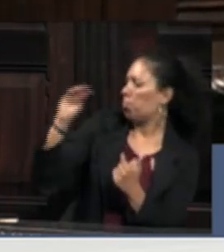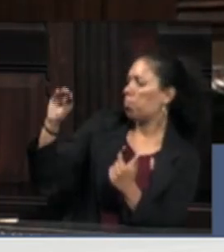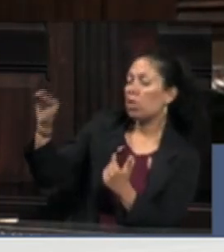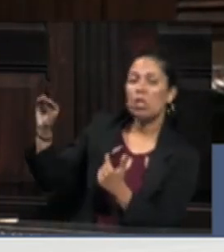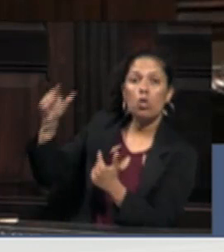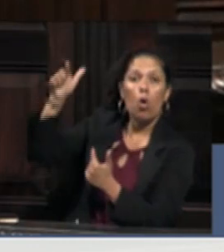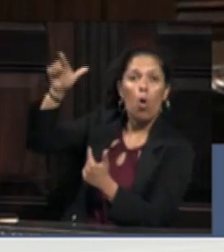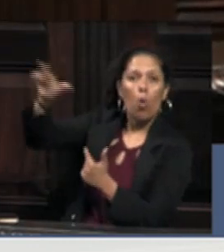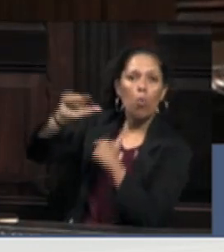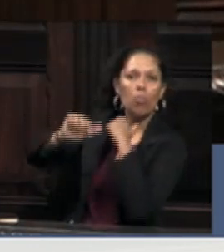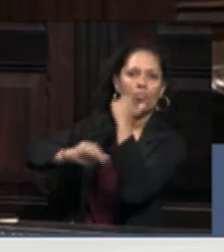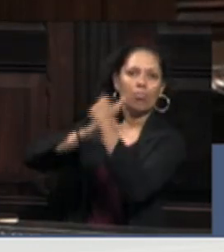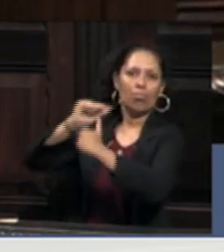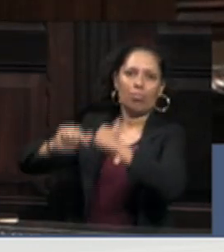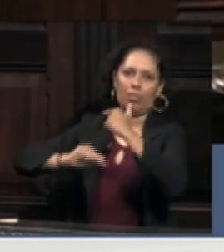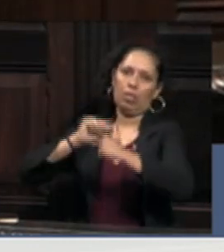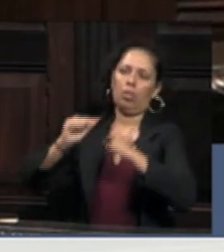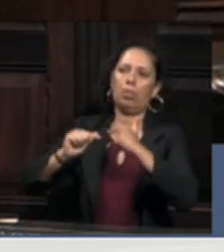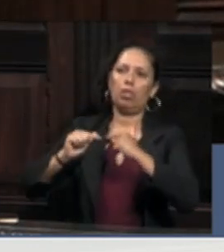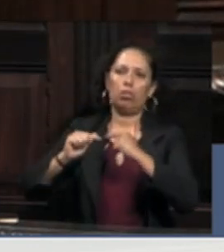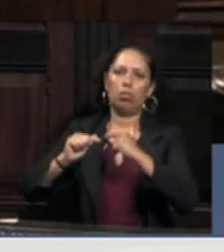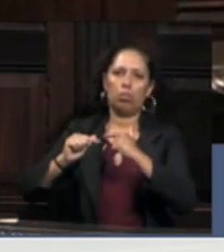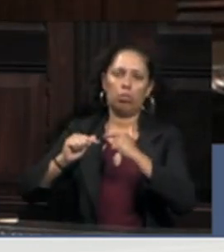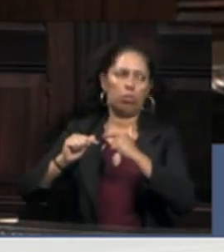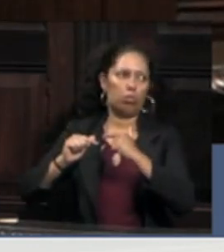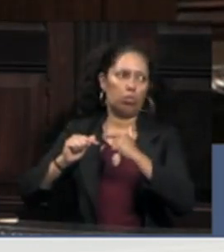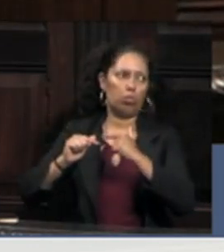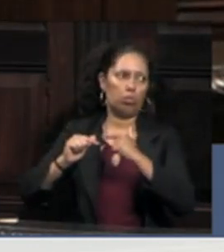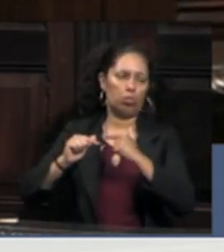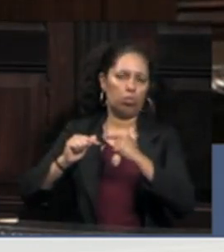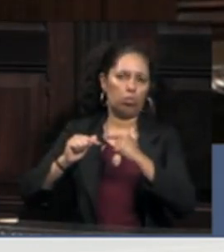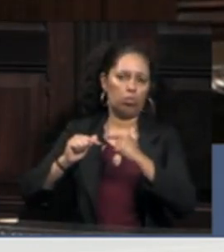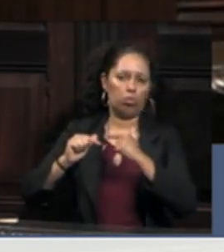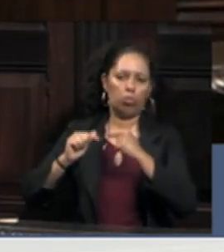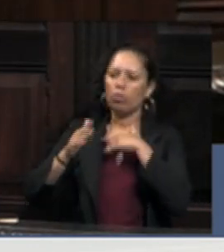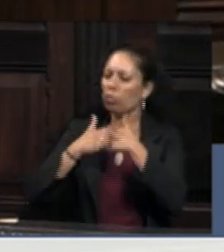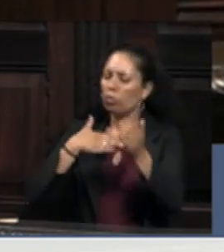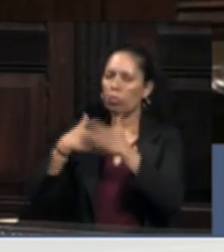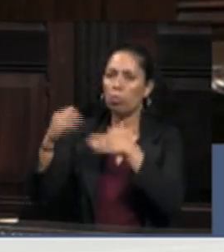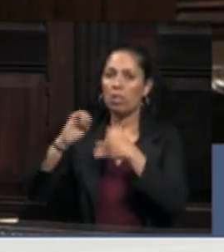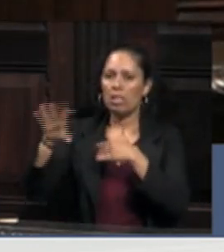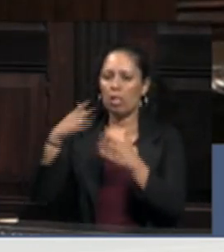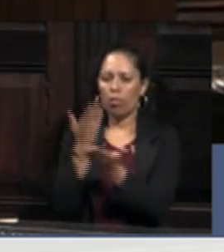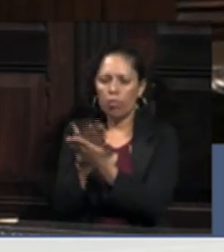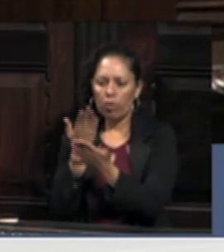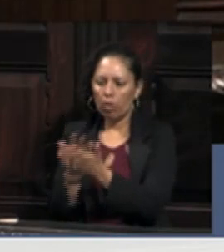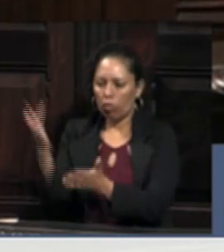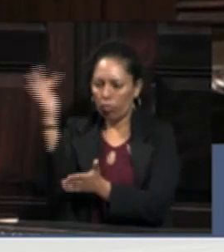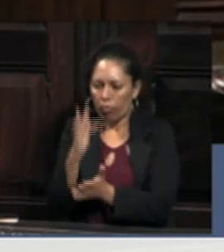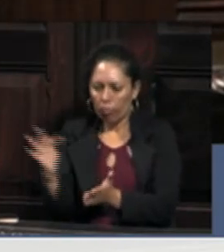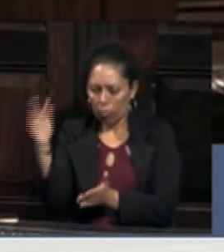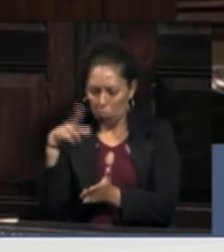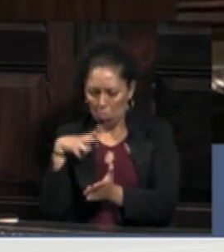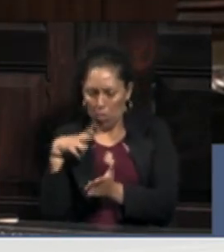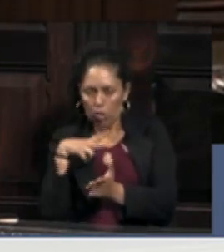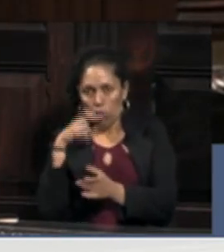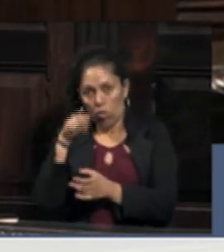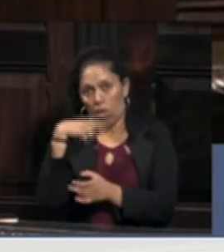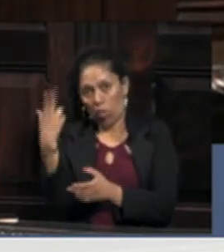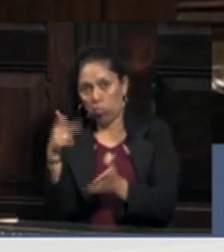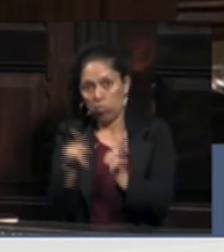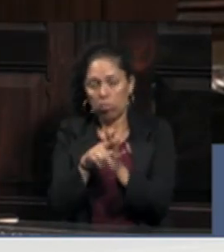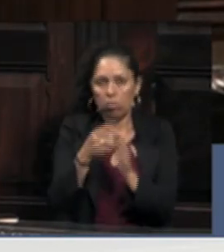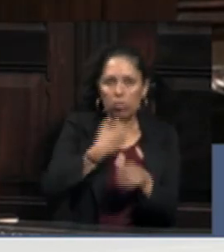de qualquer outro vínculo empregatício no setor público ou no setor privado que ele pudesse contrair.